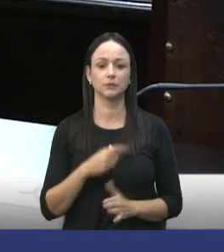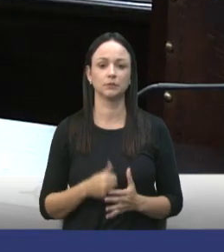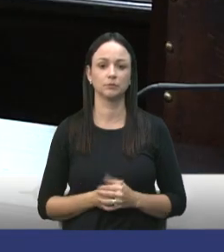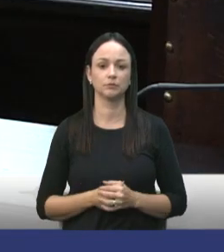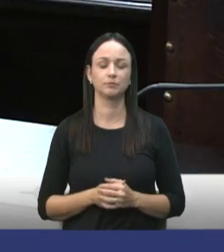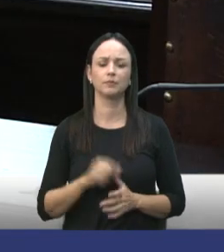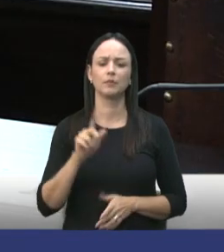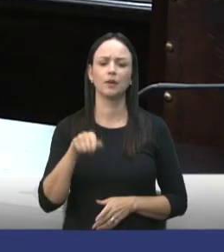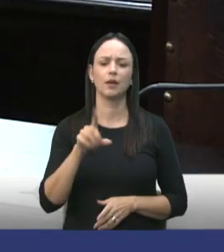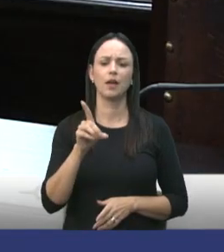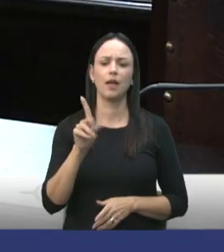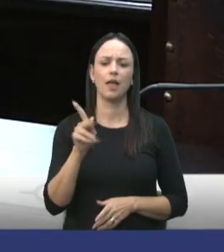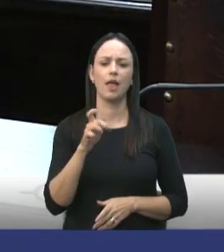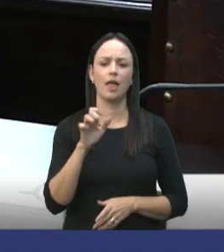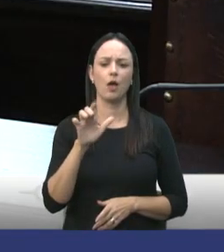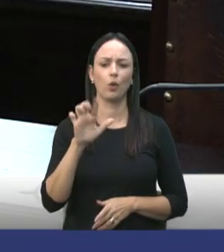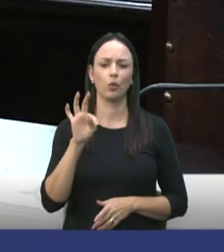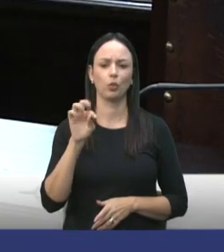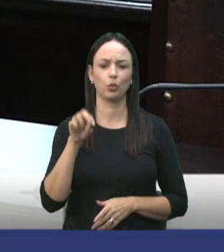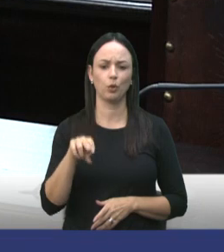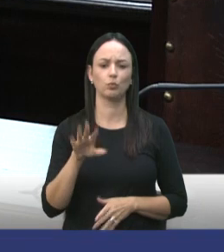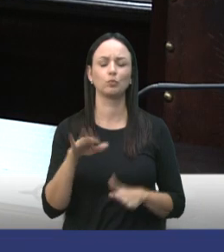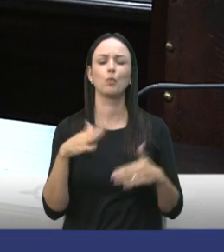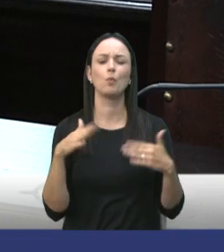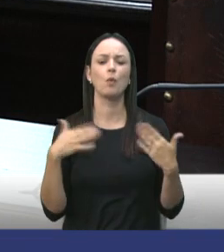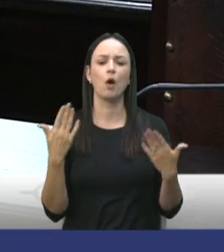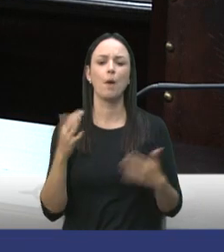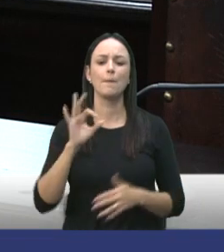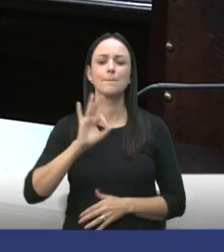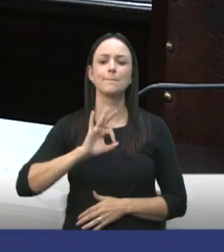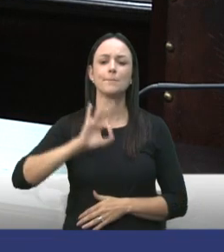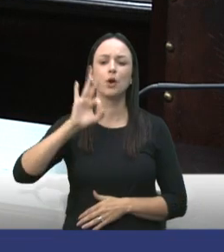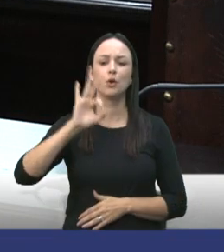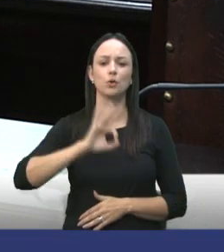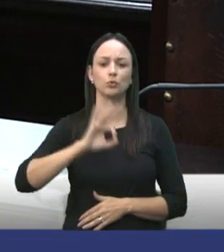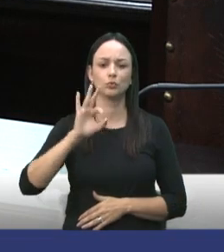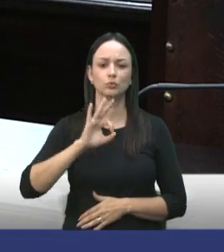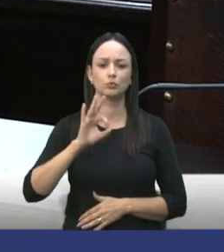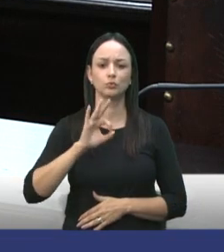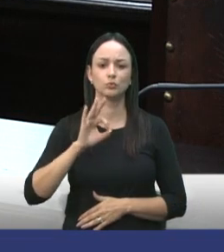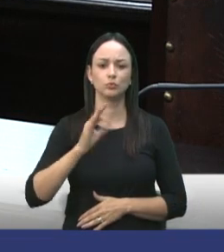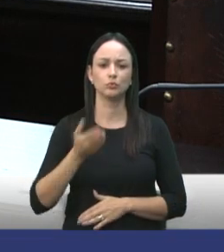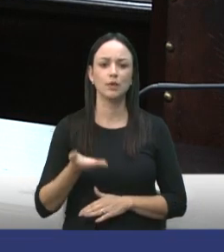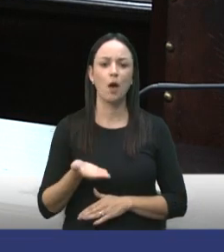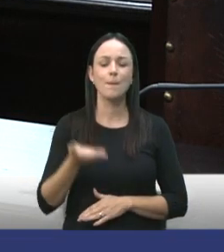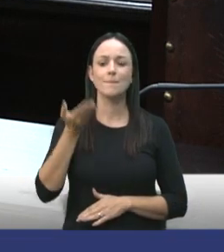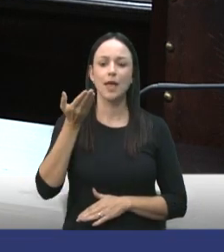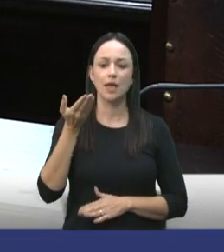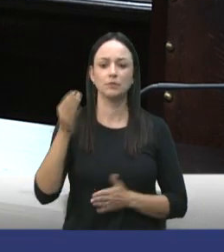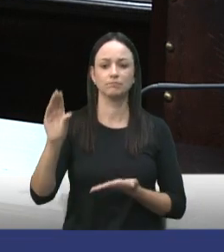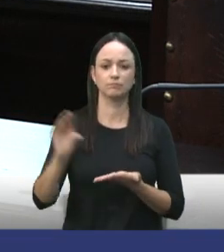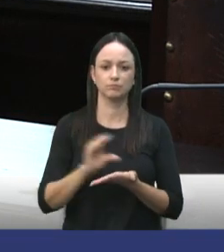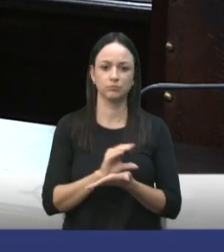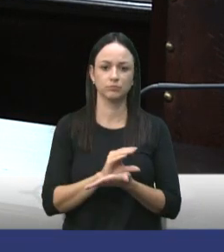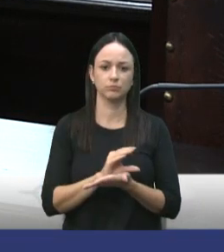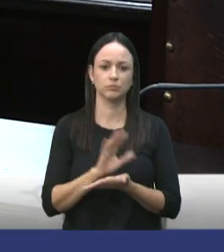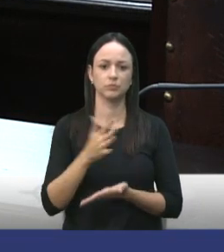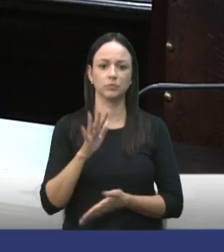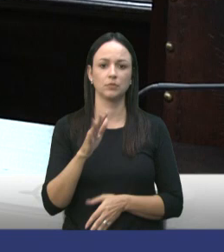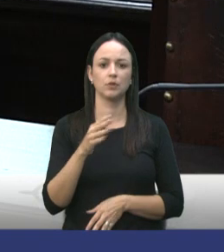Doutor Elton, qual é a porcentagem de aumento da receita estimada? Então,